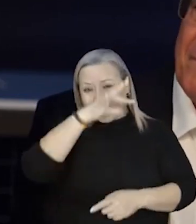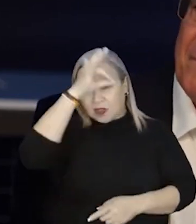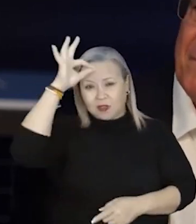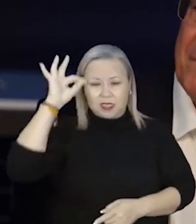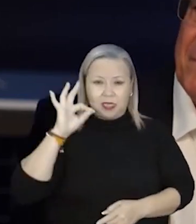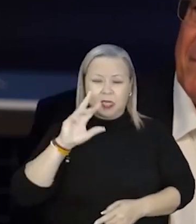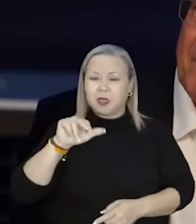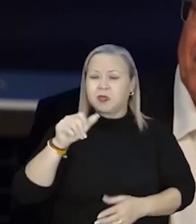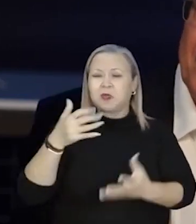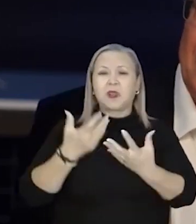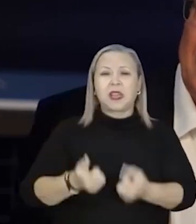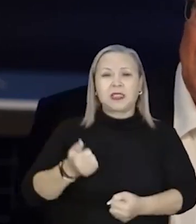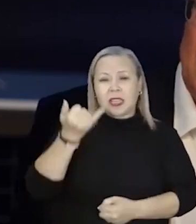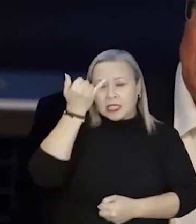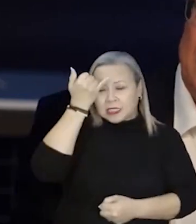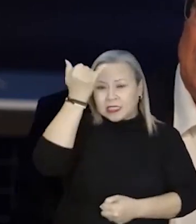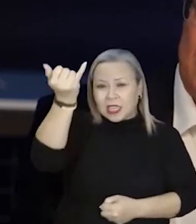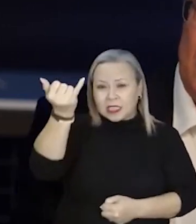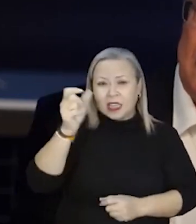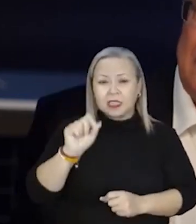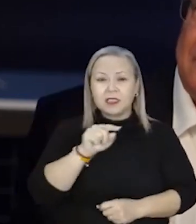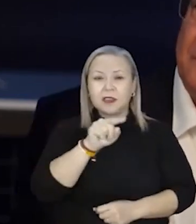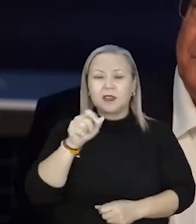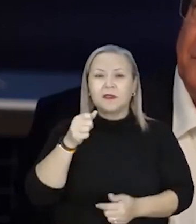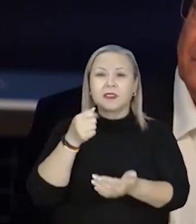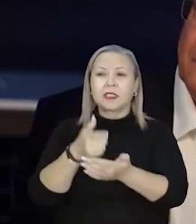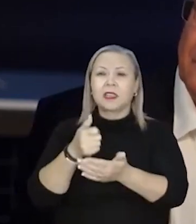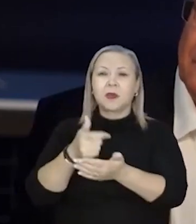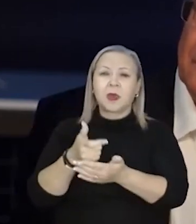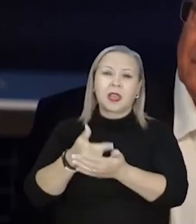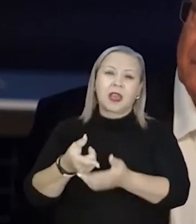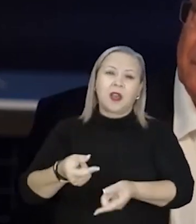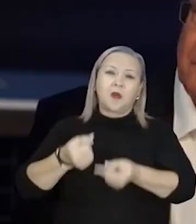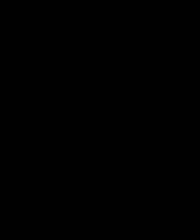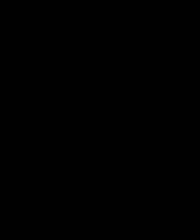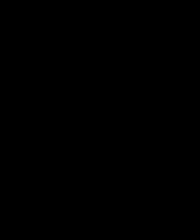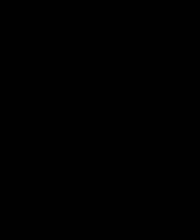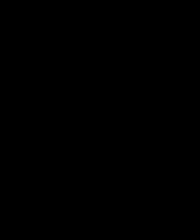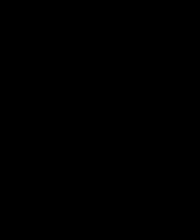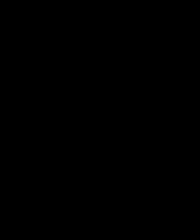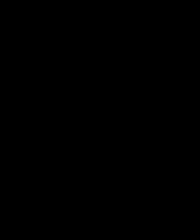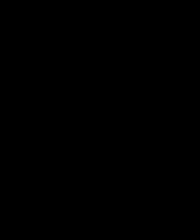aceita a ideia de você pagar por um preço de um crime que você não cometeu.